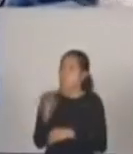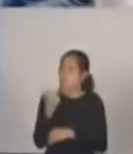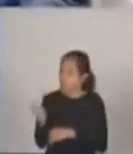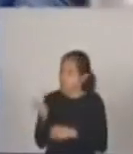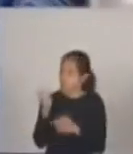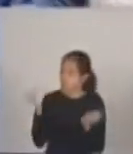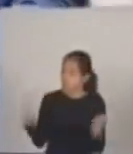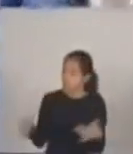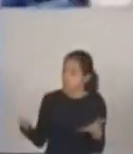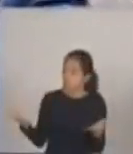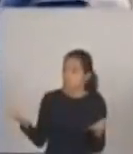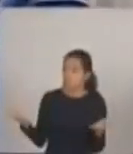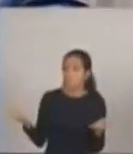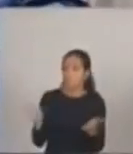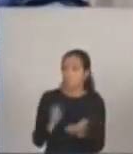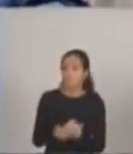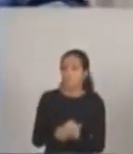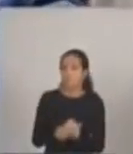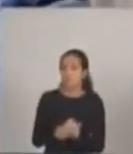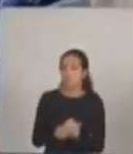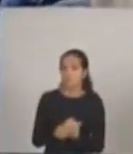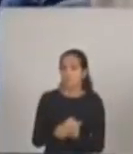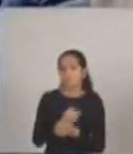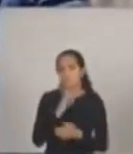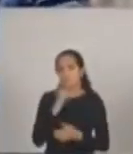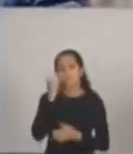isso, ele transcorreu dizendo. Então,